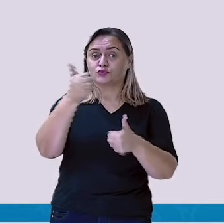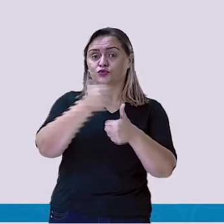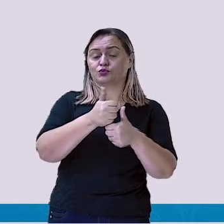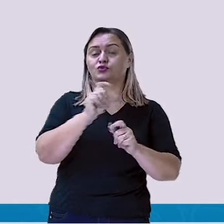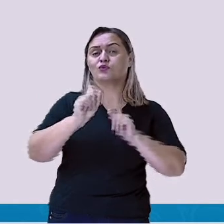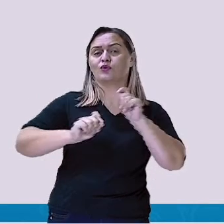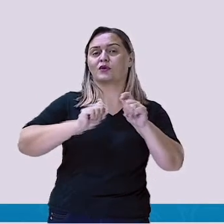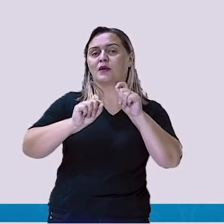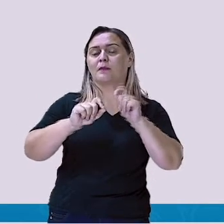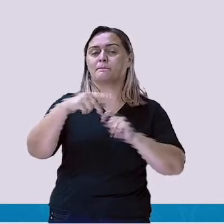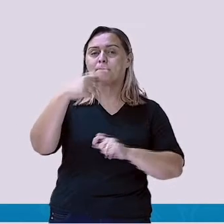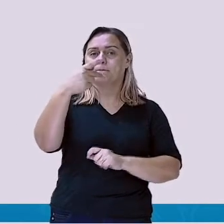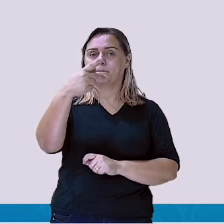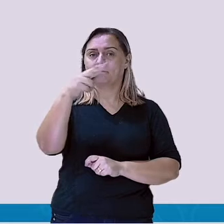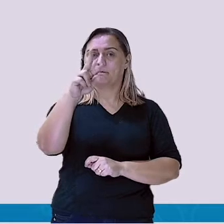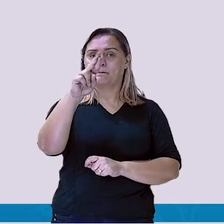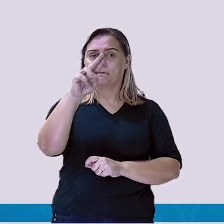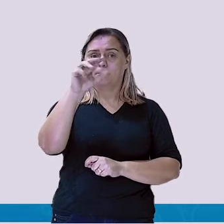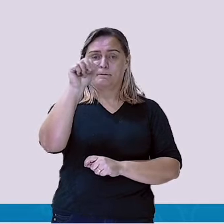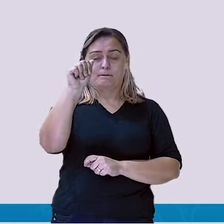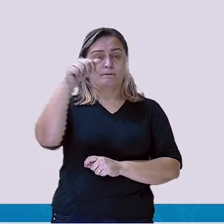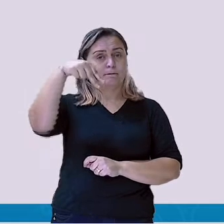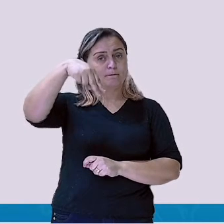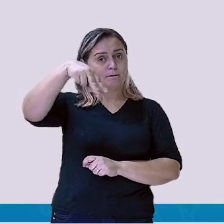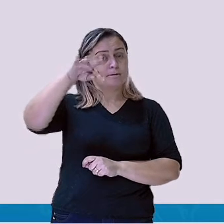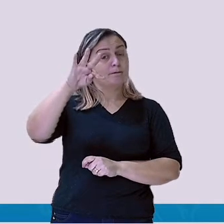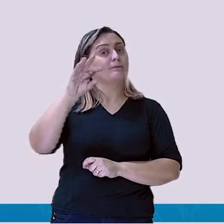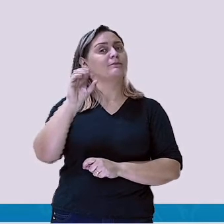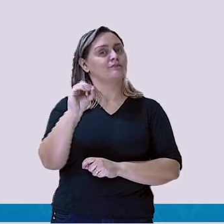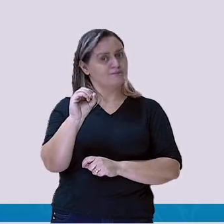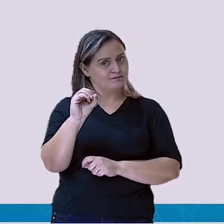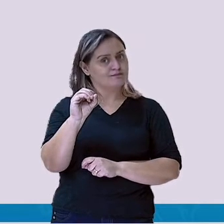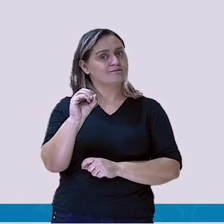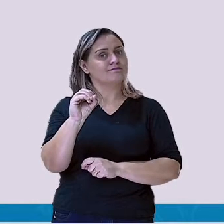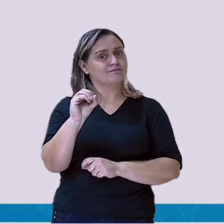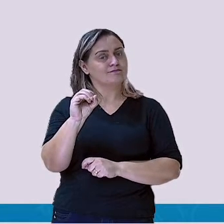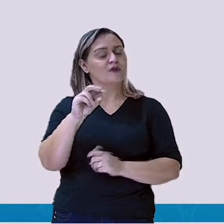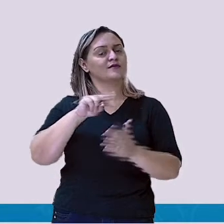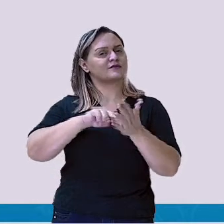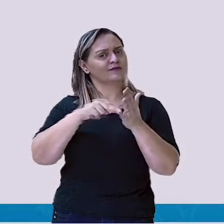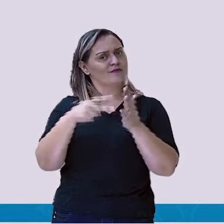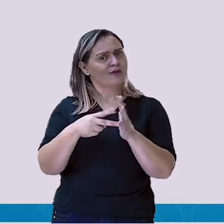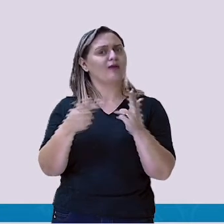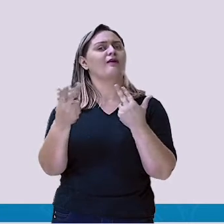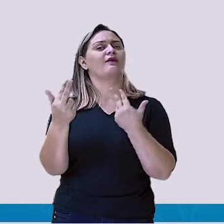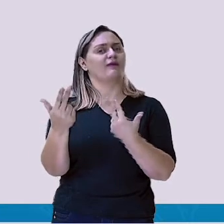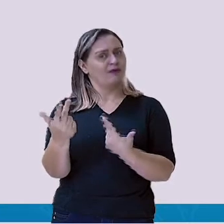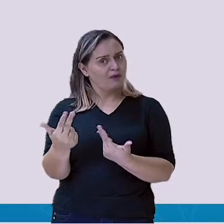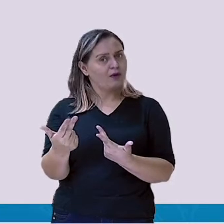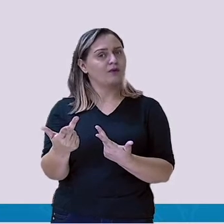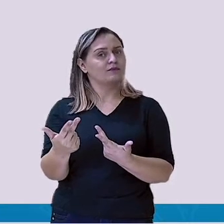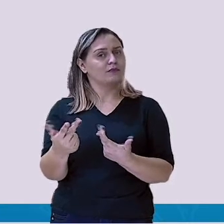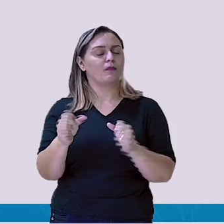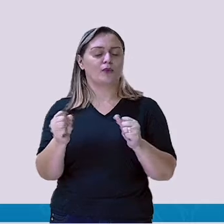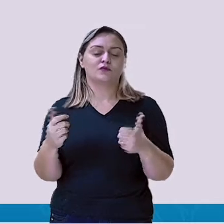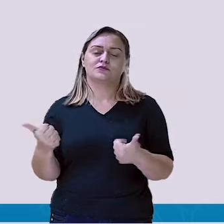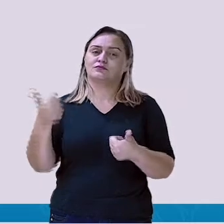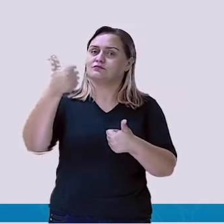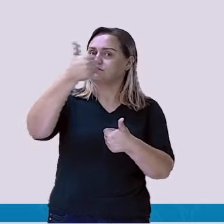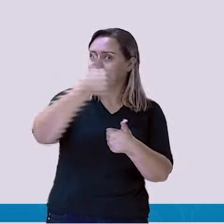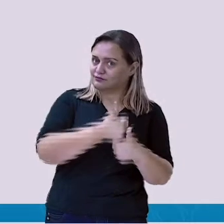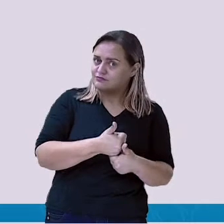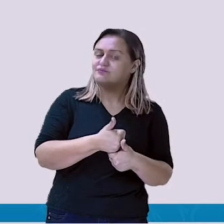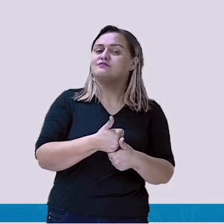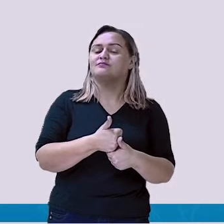Não. Mas essas palavras possuem o mesmo significado? Sim. Pranto é a mesma coisa que choro. Todas